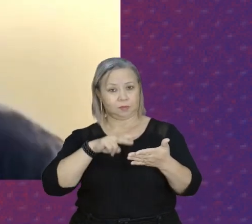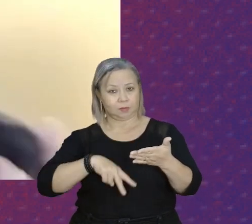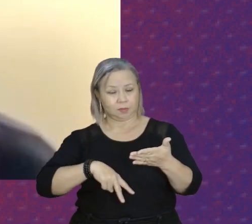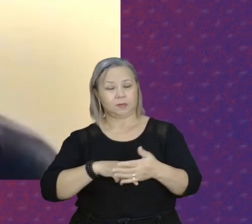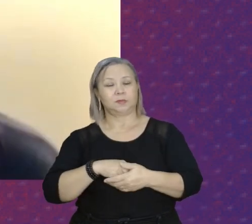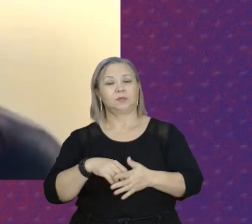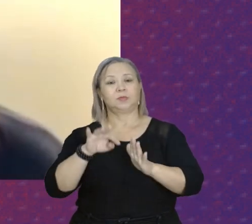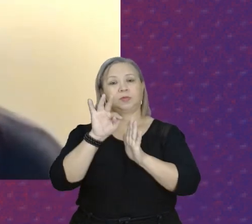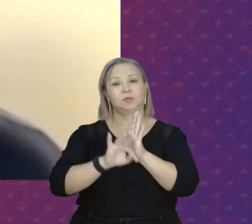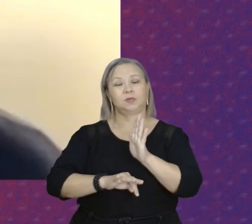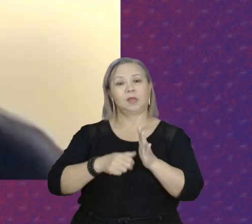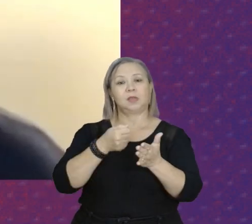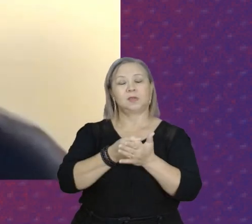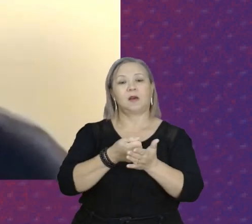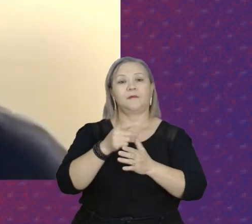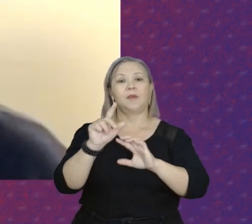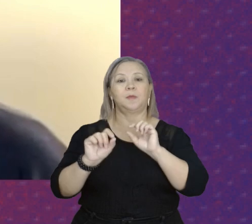Eles afirmam